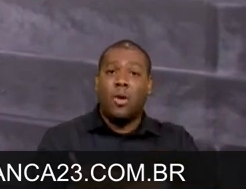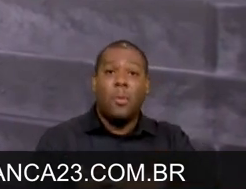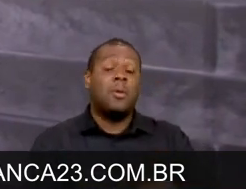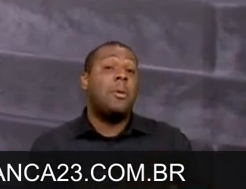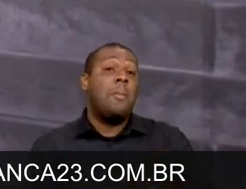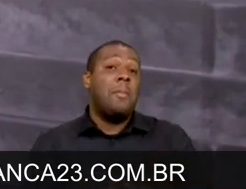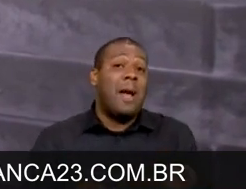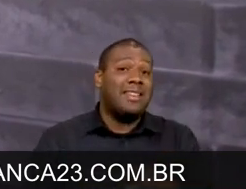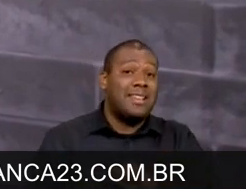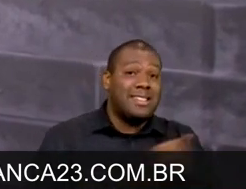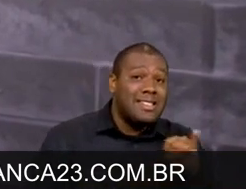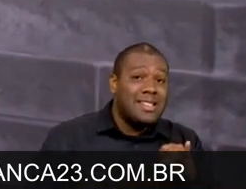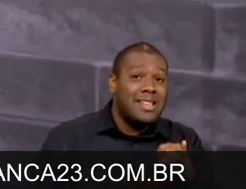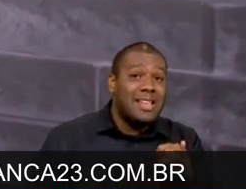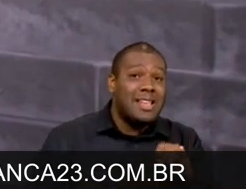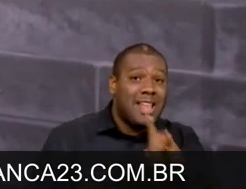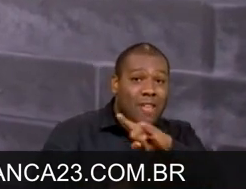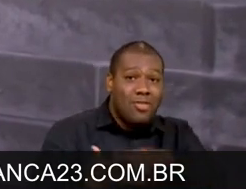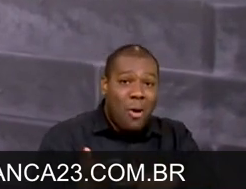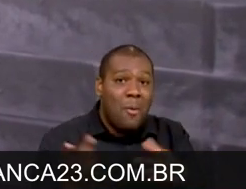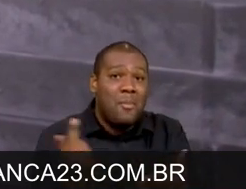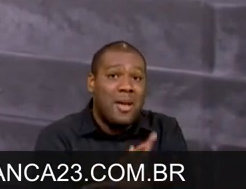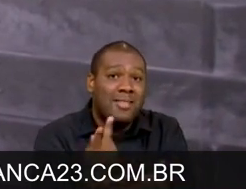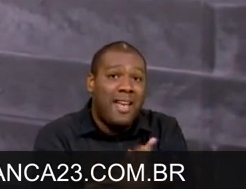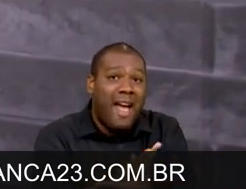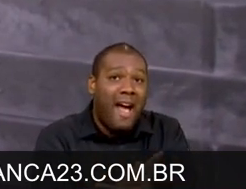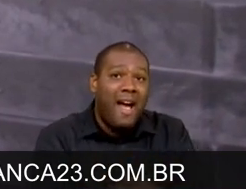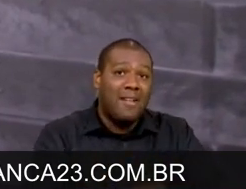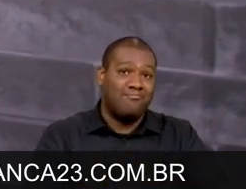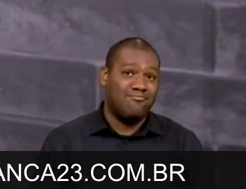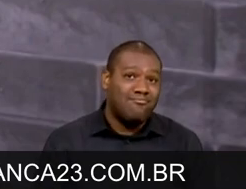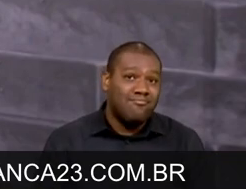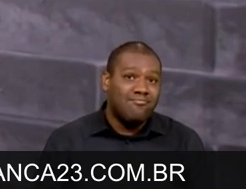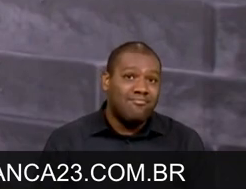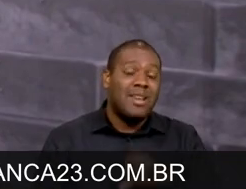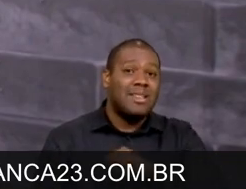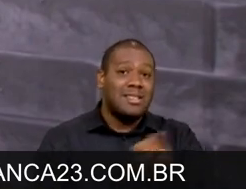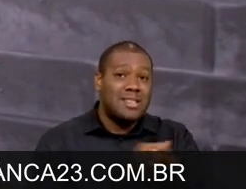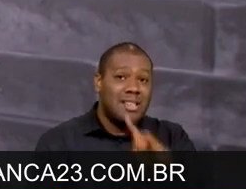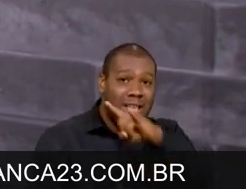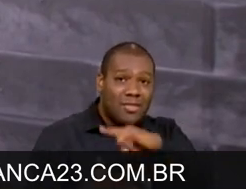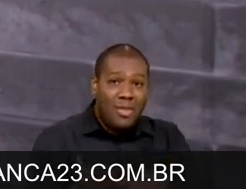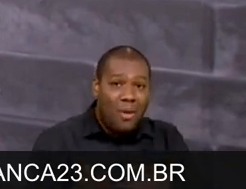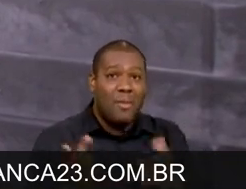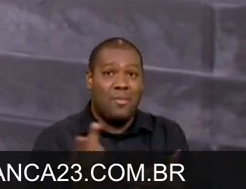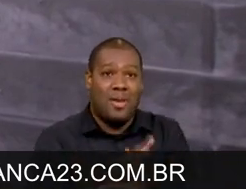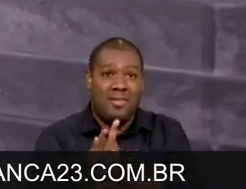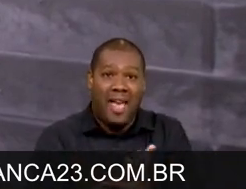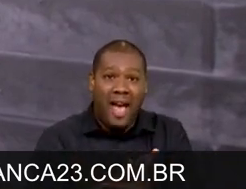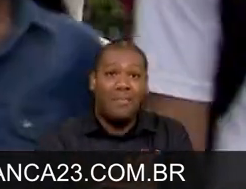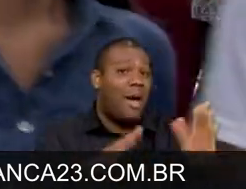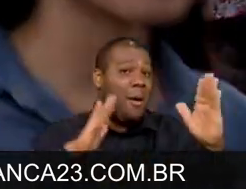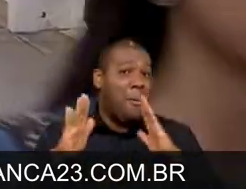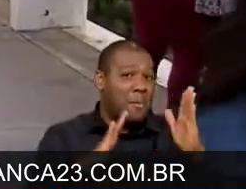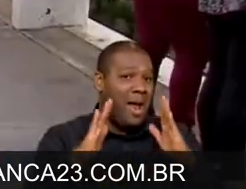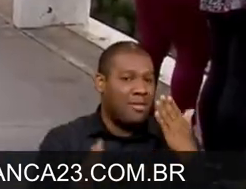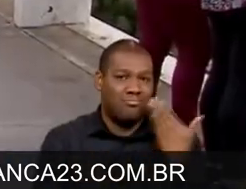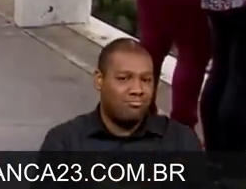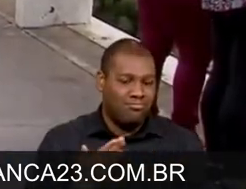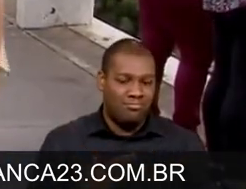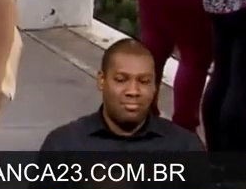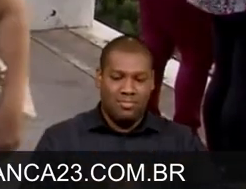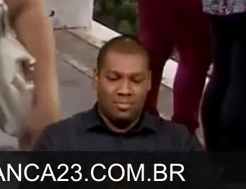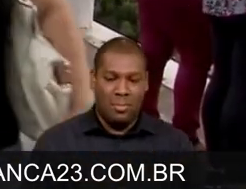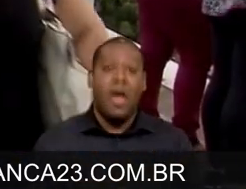e um detalhe, tem a chance de cair na malha, ou seja, você vai travar a sua declaração, uma coisa que poderia ter sido feita com antecedência, né? De acordo